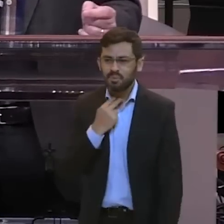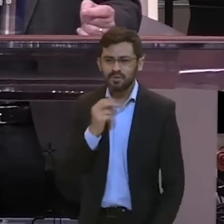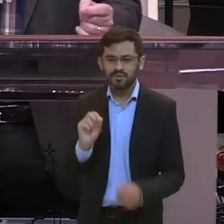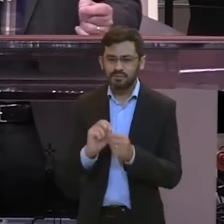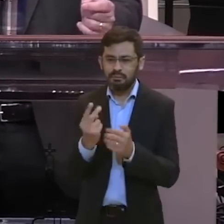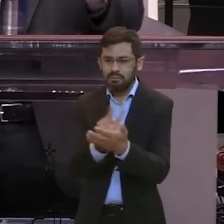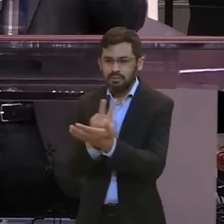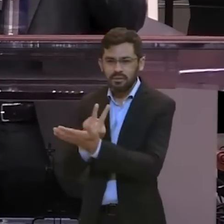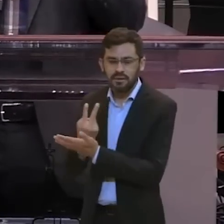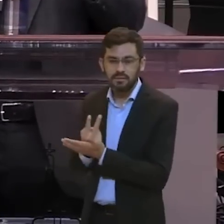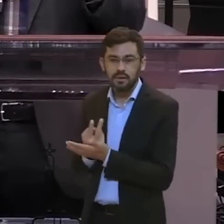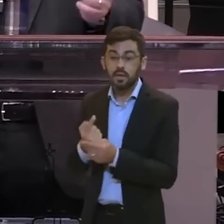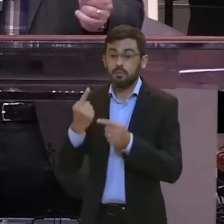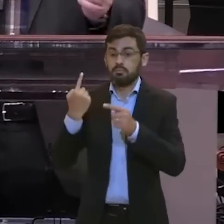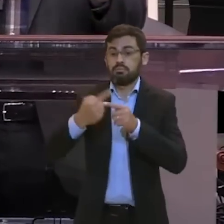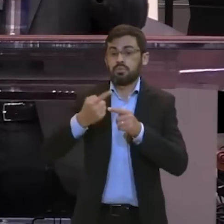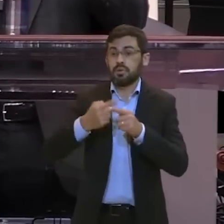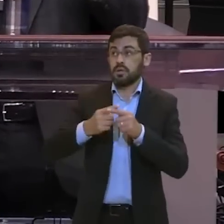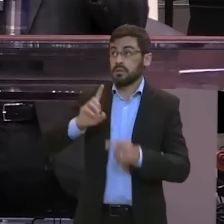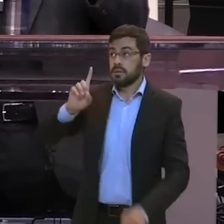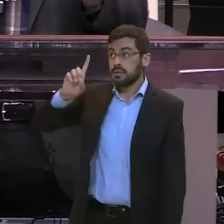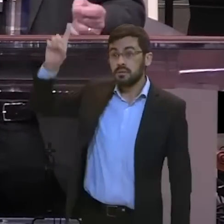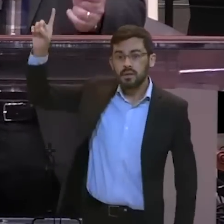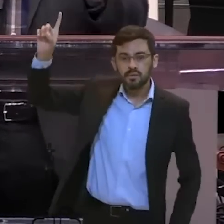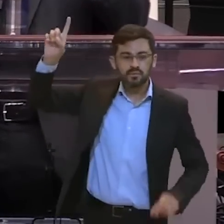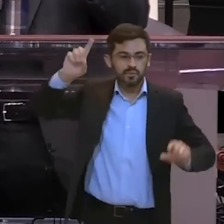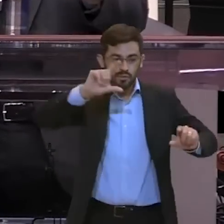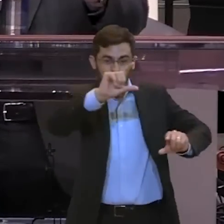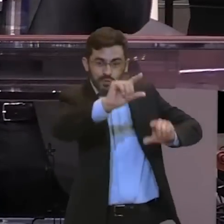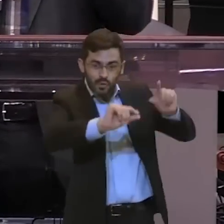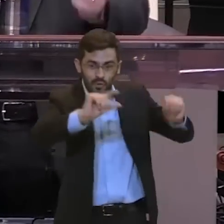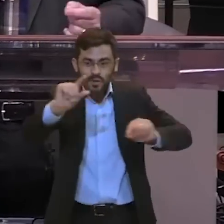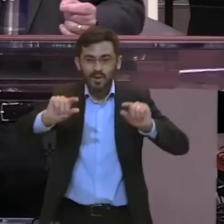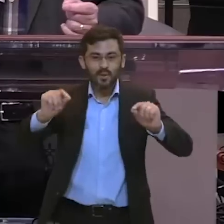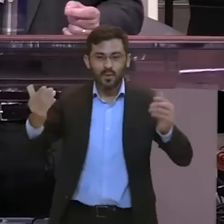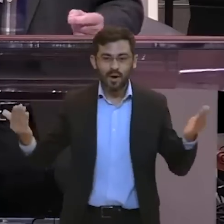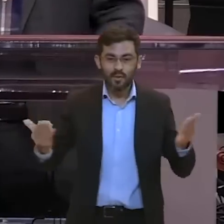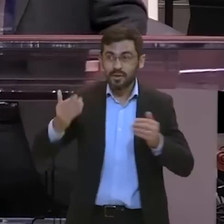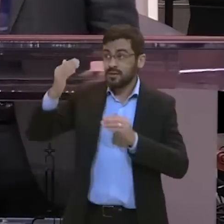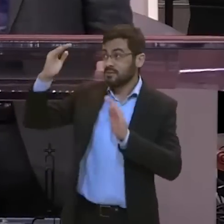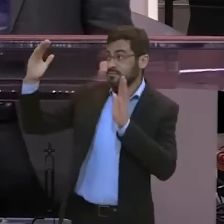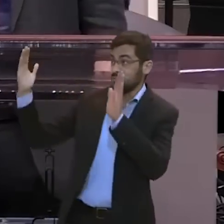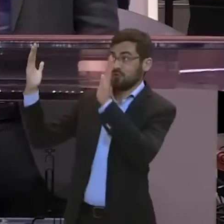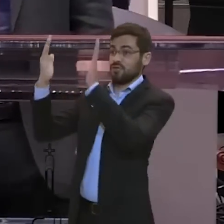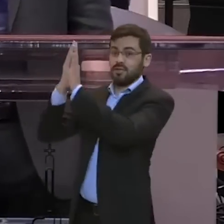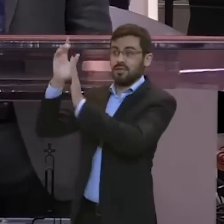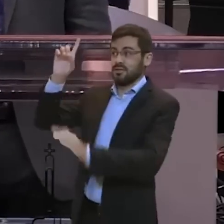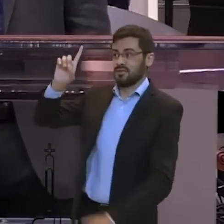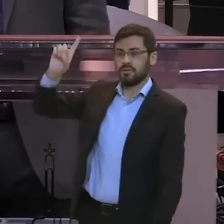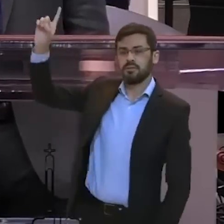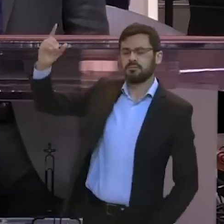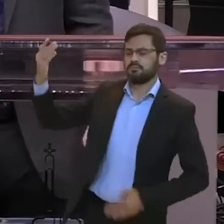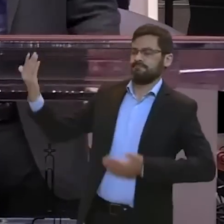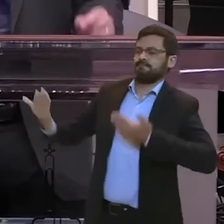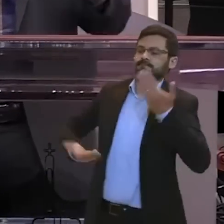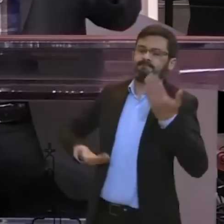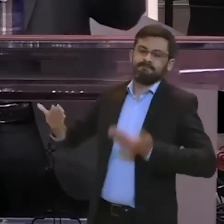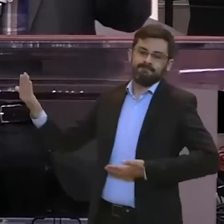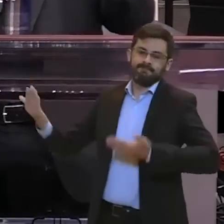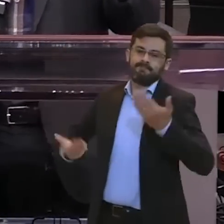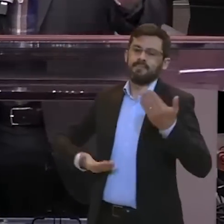agora, pois o Senhor os escolheu para estarem diante dele e servirem,